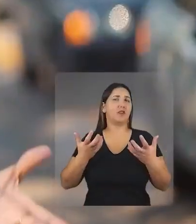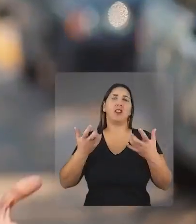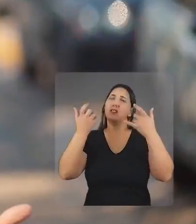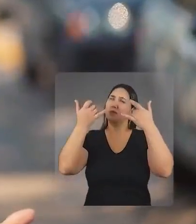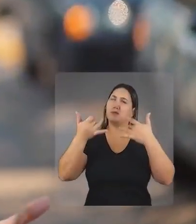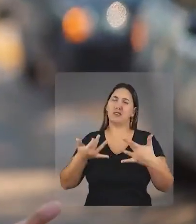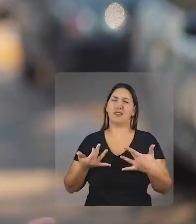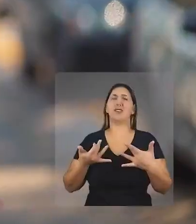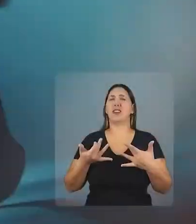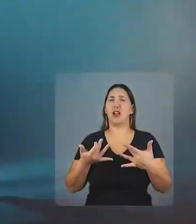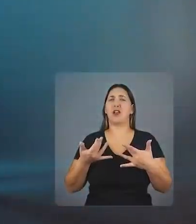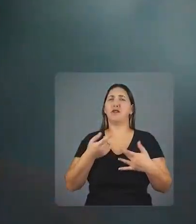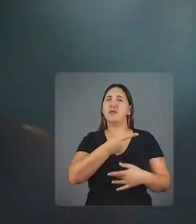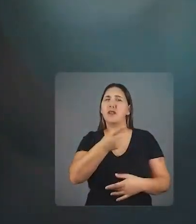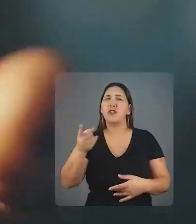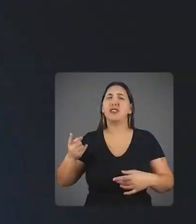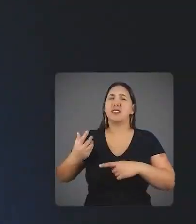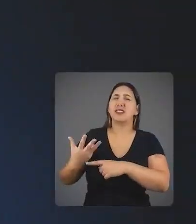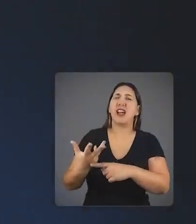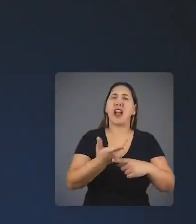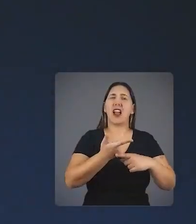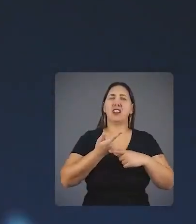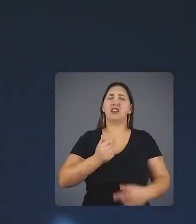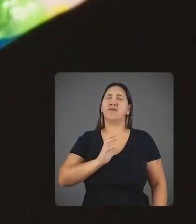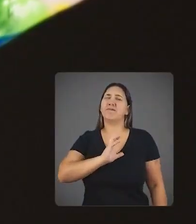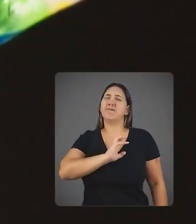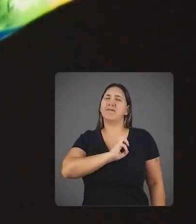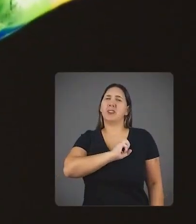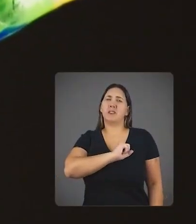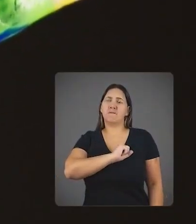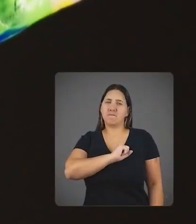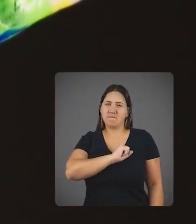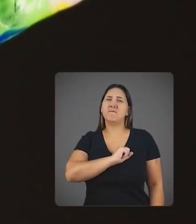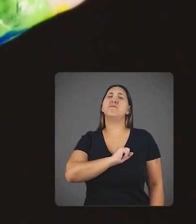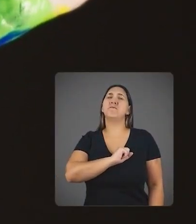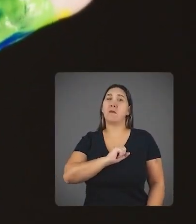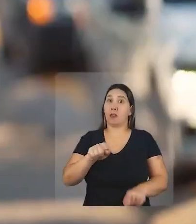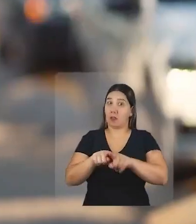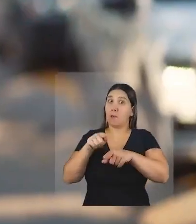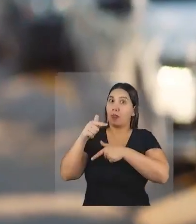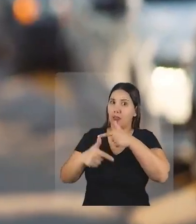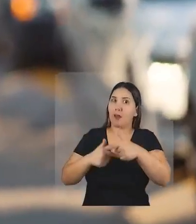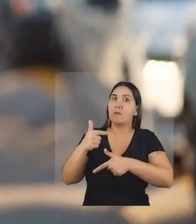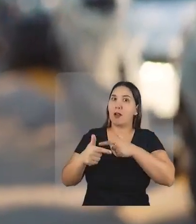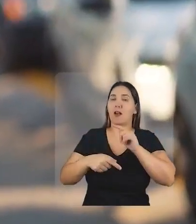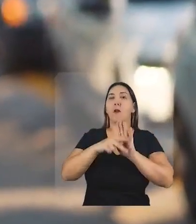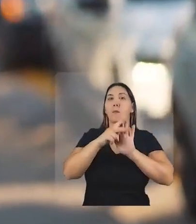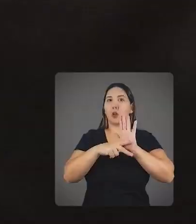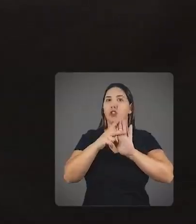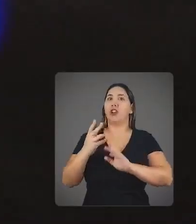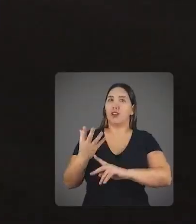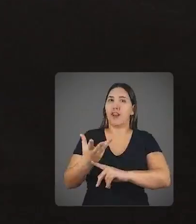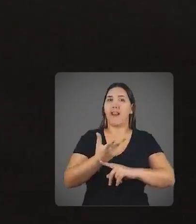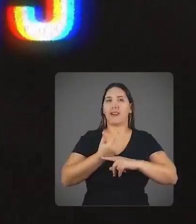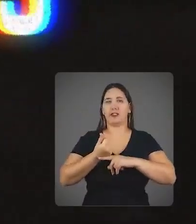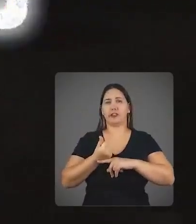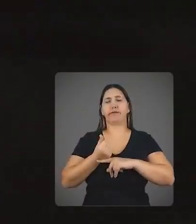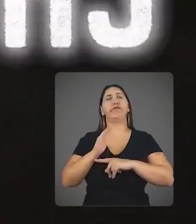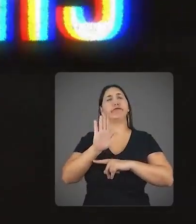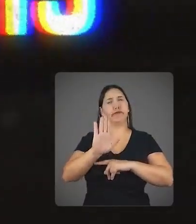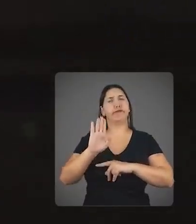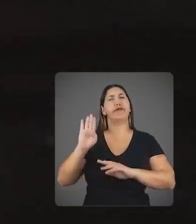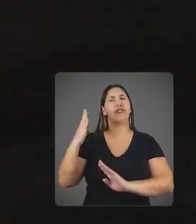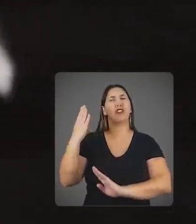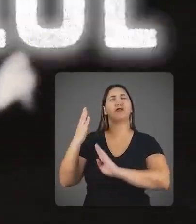Quero falar com você que vive e respira a arte, que coloca a alma em cada projeto. Muitas fake